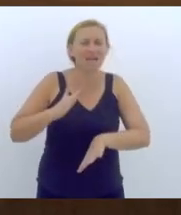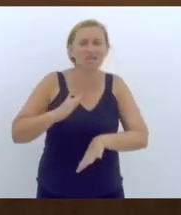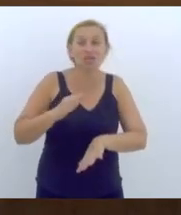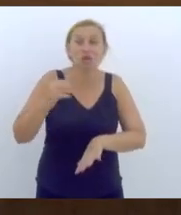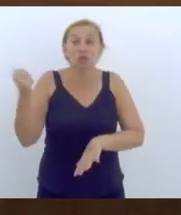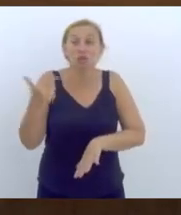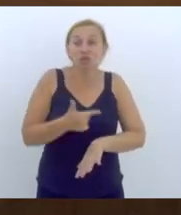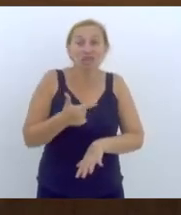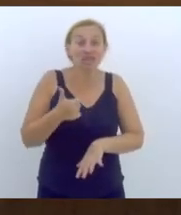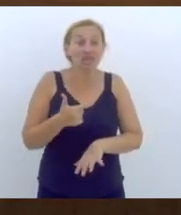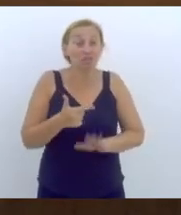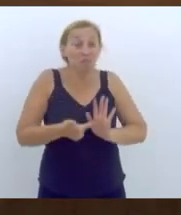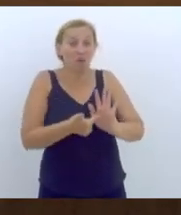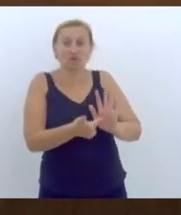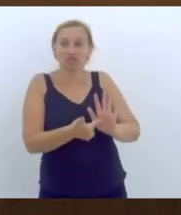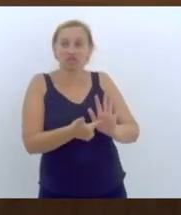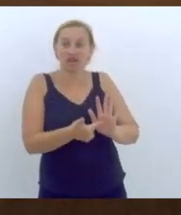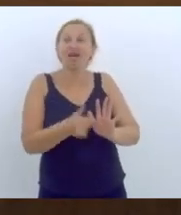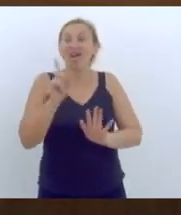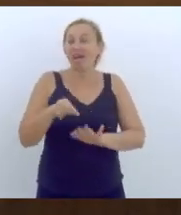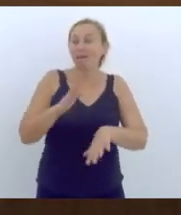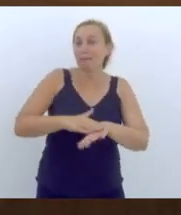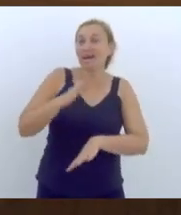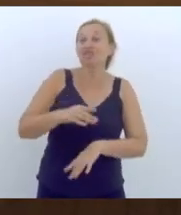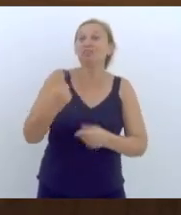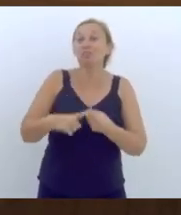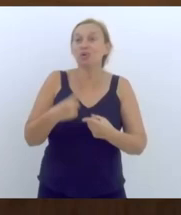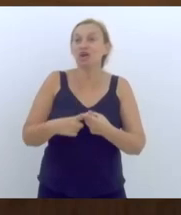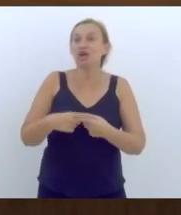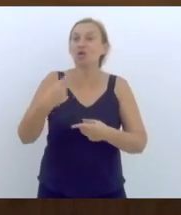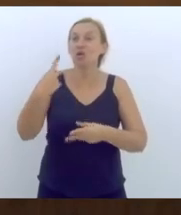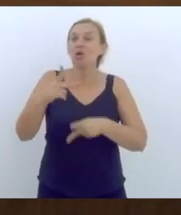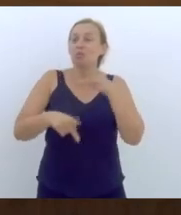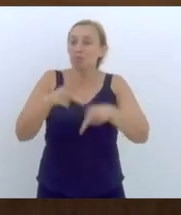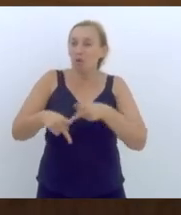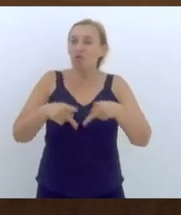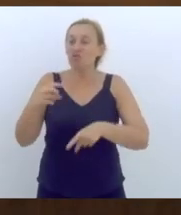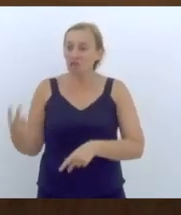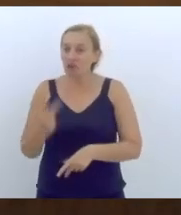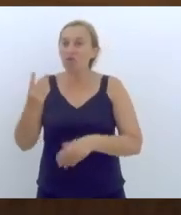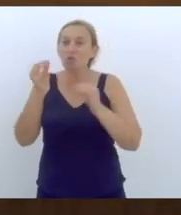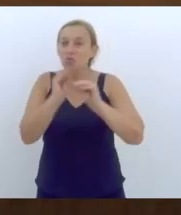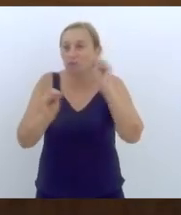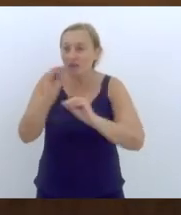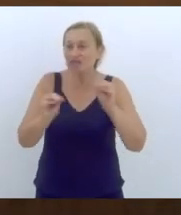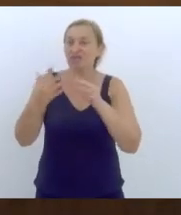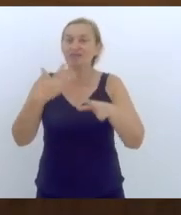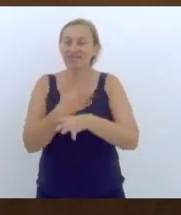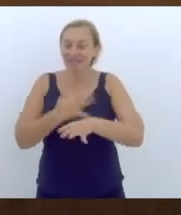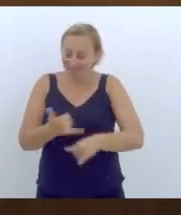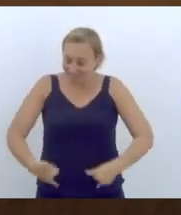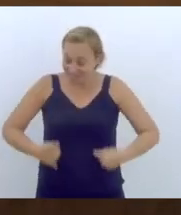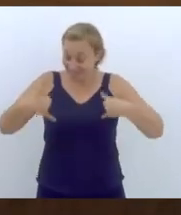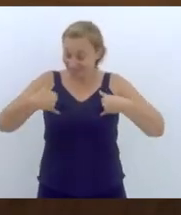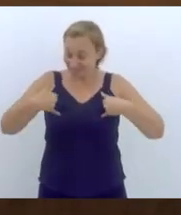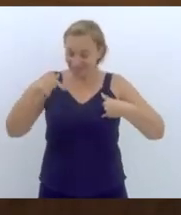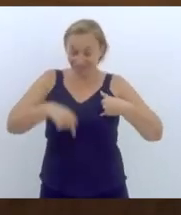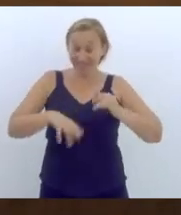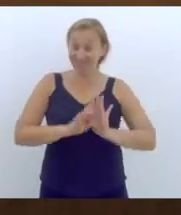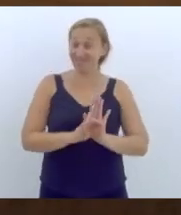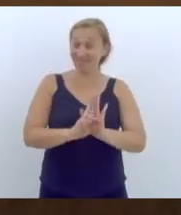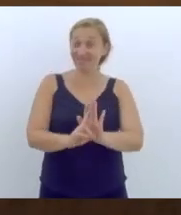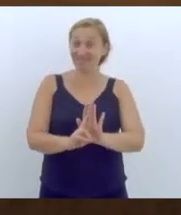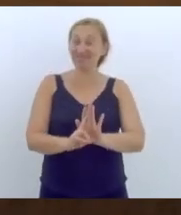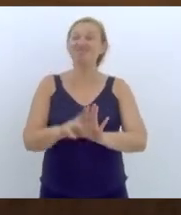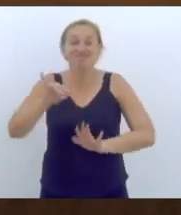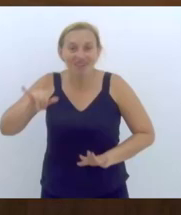aquilo que vendem. E Petrópolis é muito mais porque o seu povo é. Um beijo pela minha cidade, muito orgulhoso de estar aqui representando.